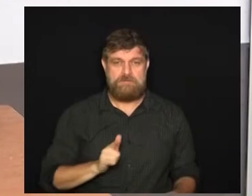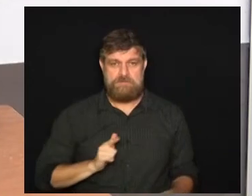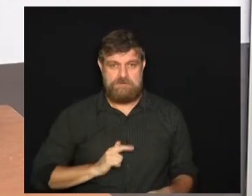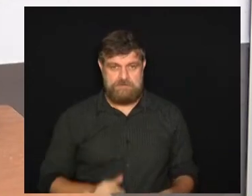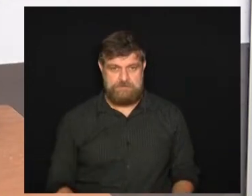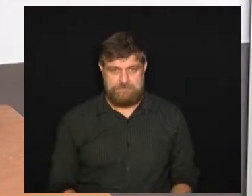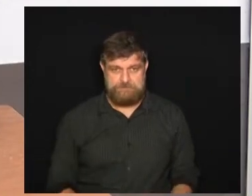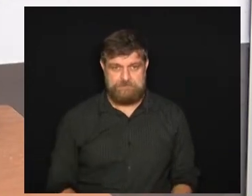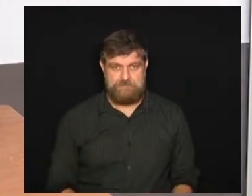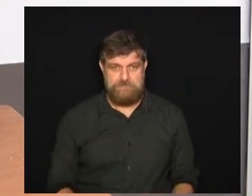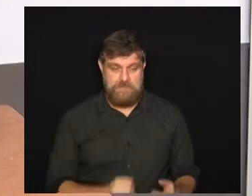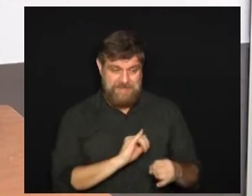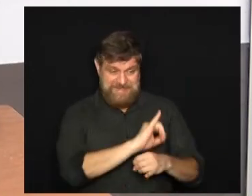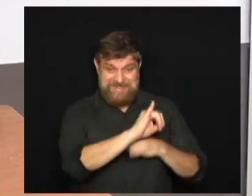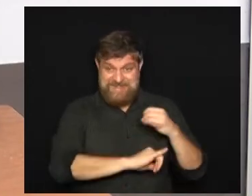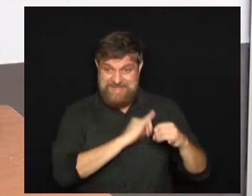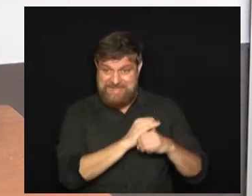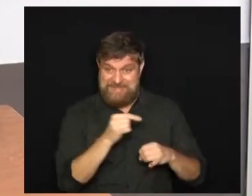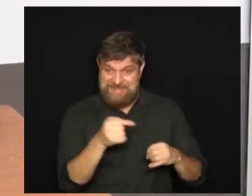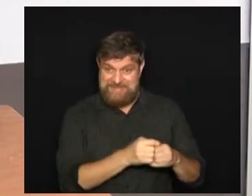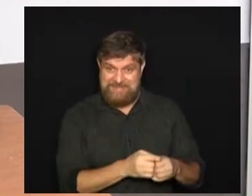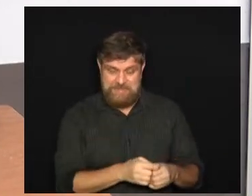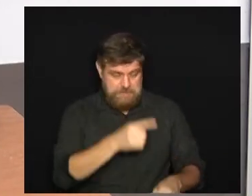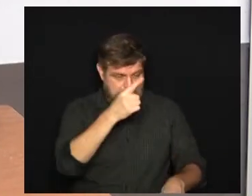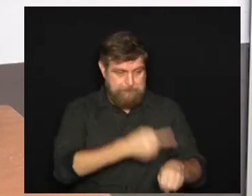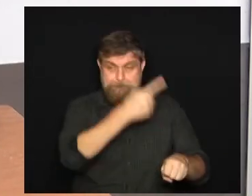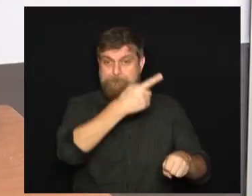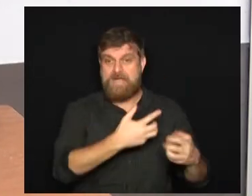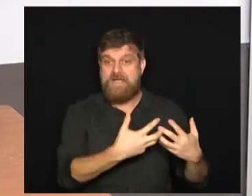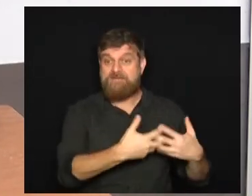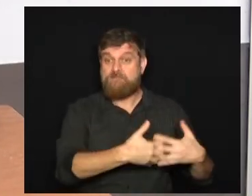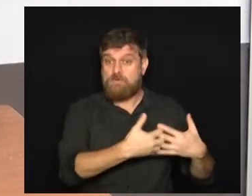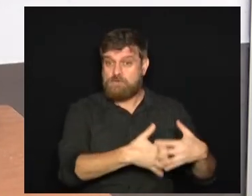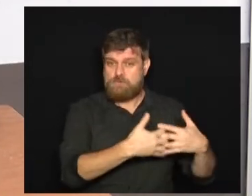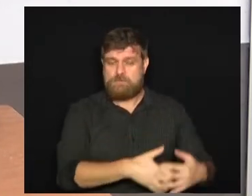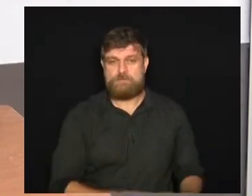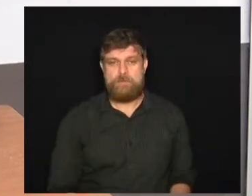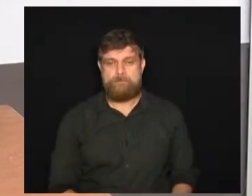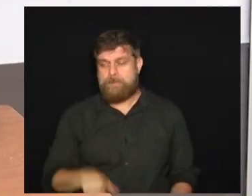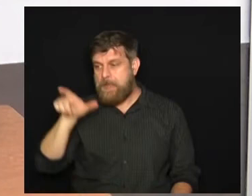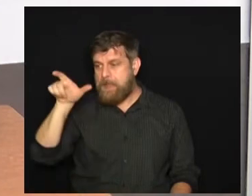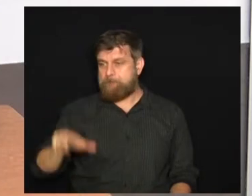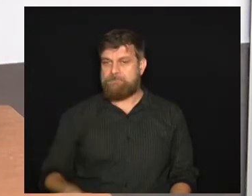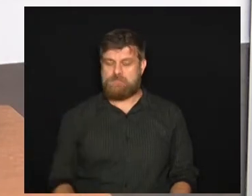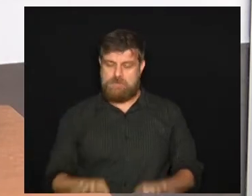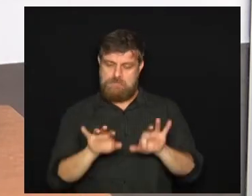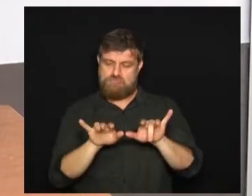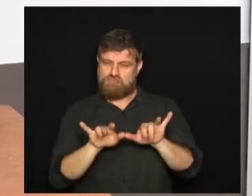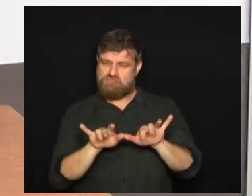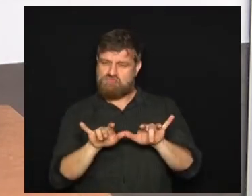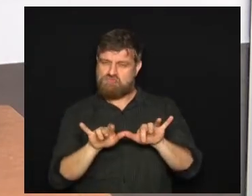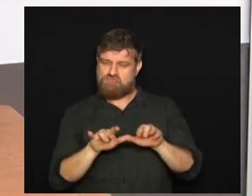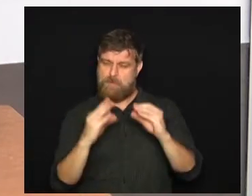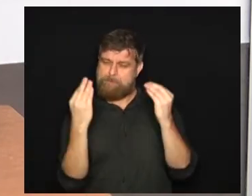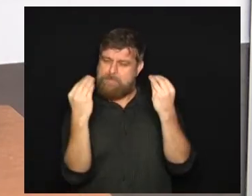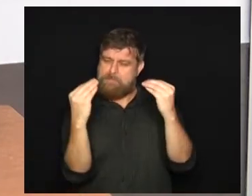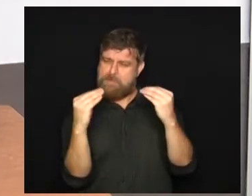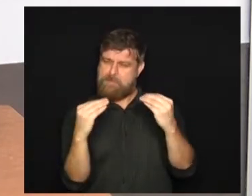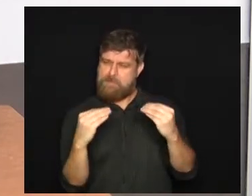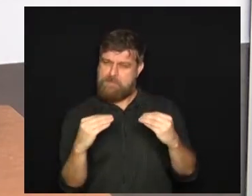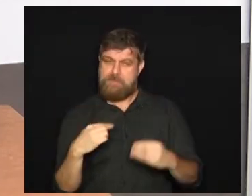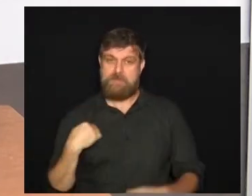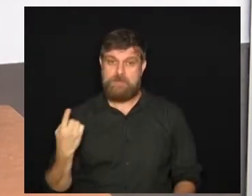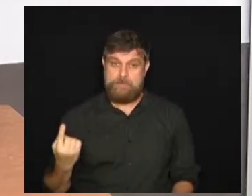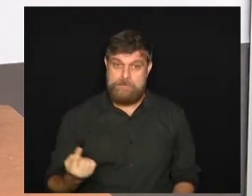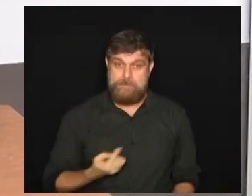que ele funciona mais ou menos de forma mais automática. Então, quando a pessoa se candidata lá, ela põe o seu currículo e nós